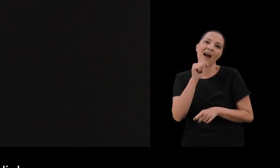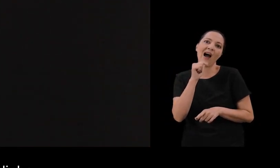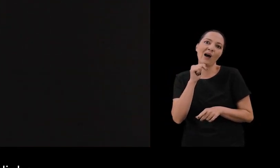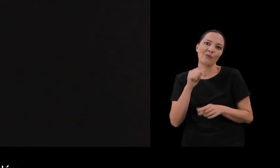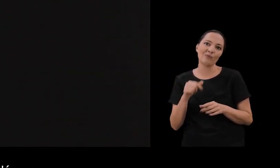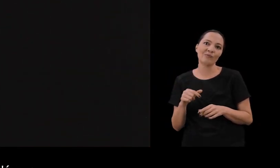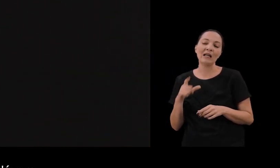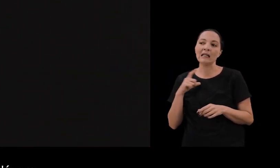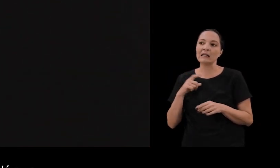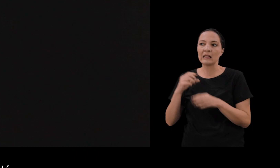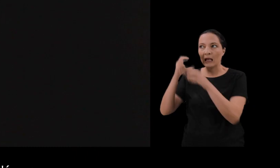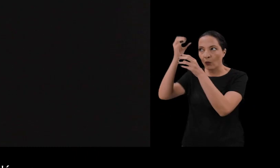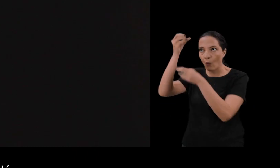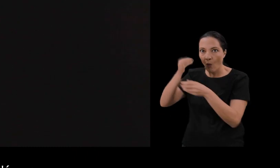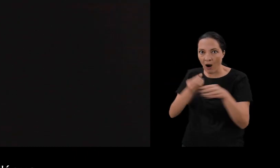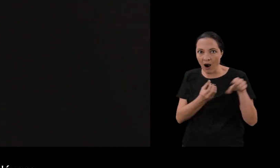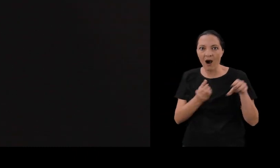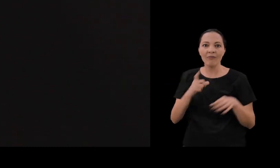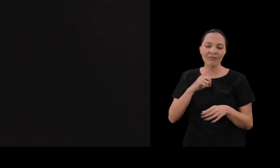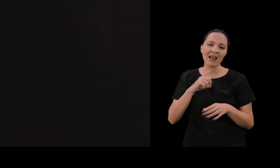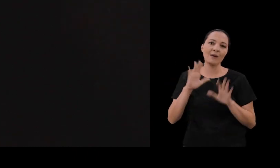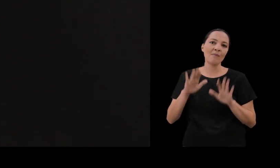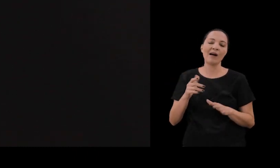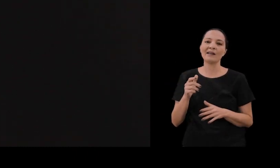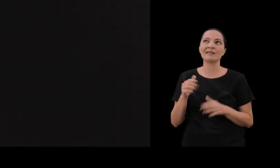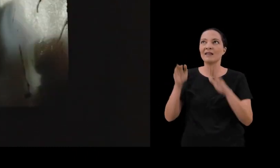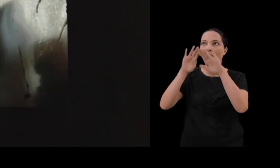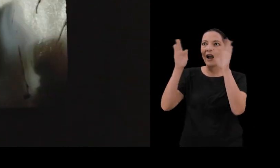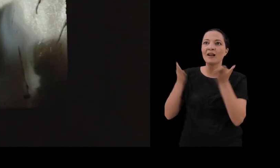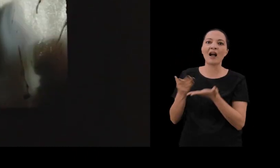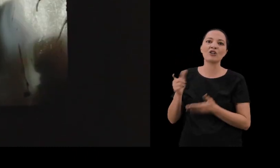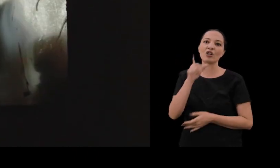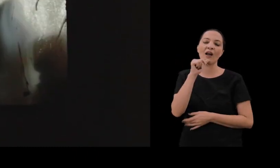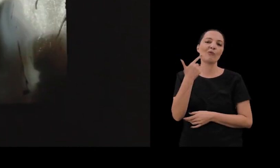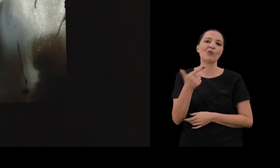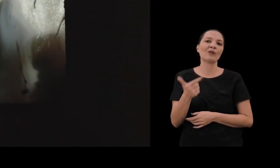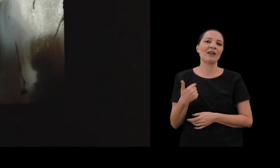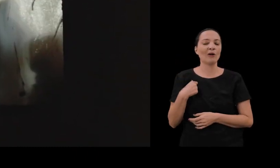encanada. Eu não tenho caixa d'água ainda, não tem nada. Tô pela gente ver se eu compro.